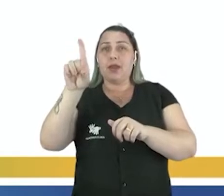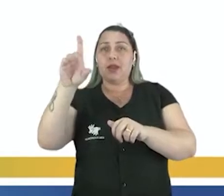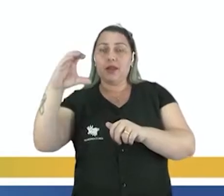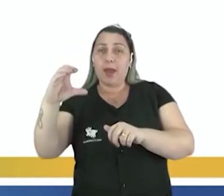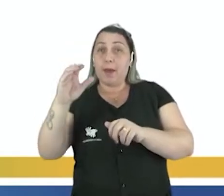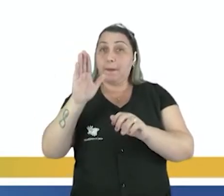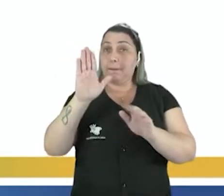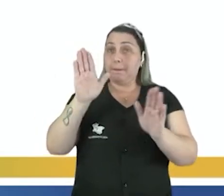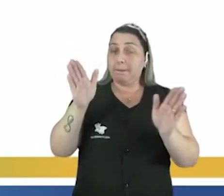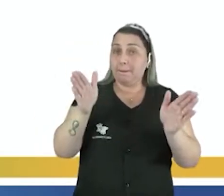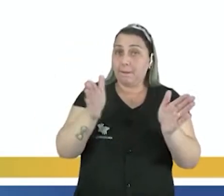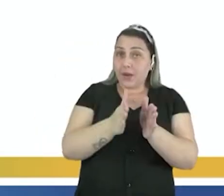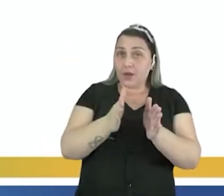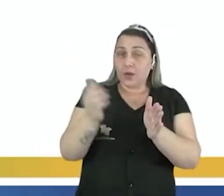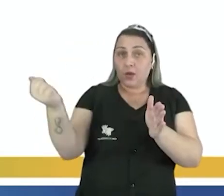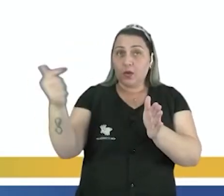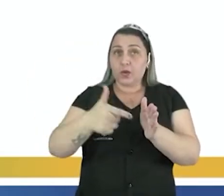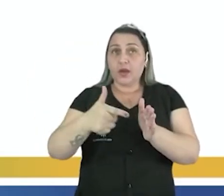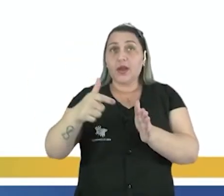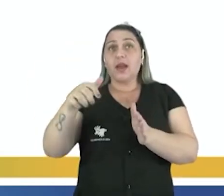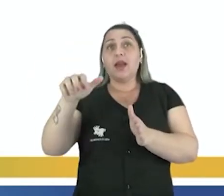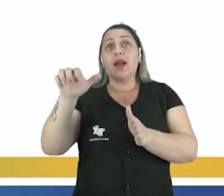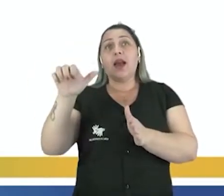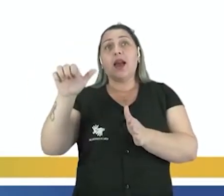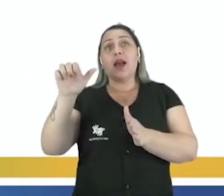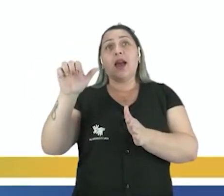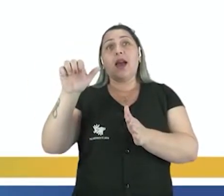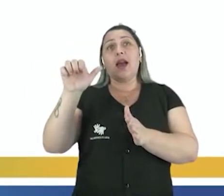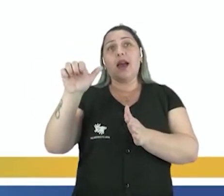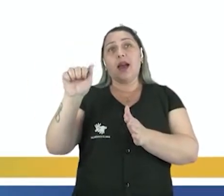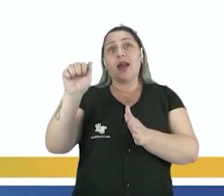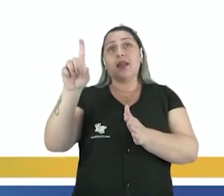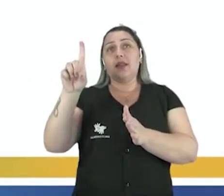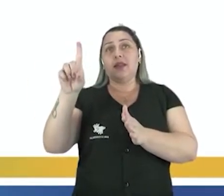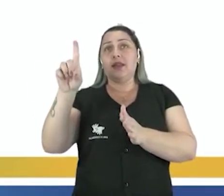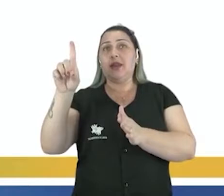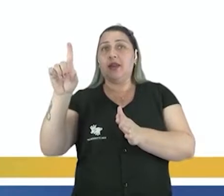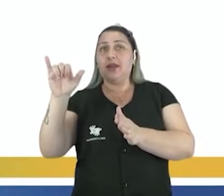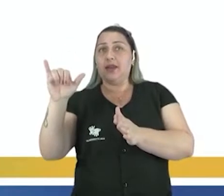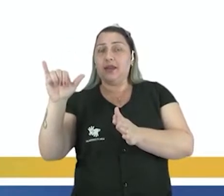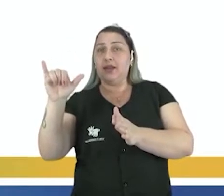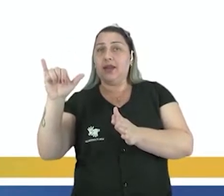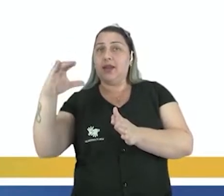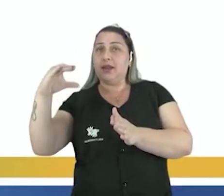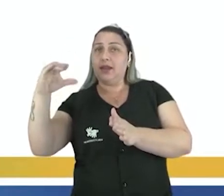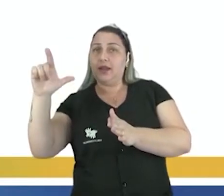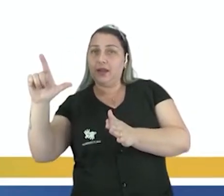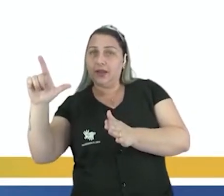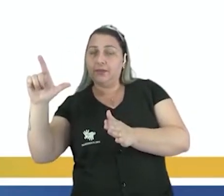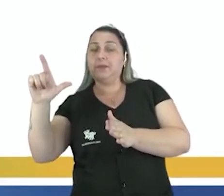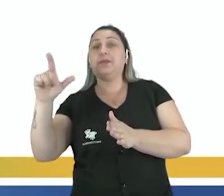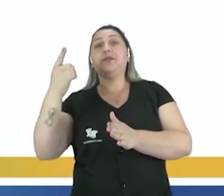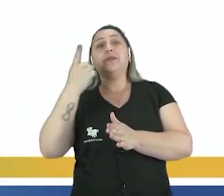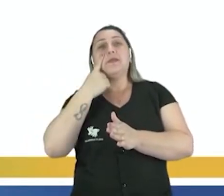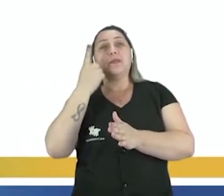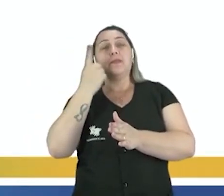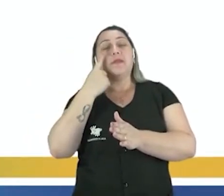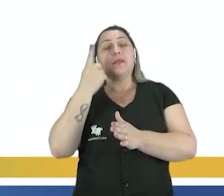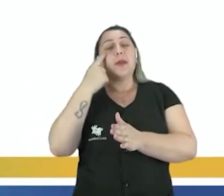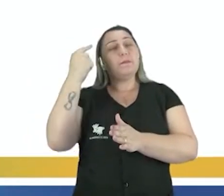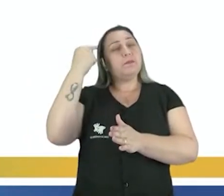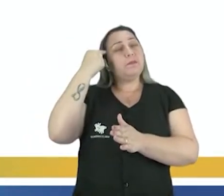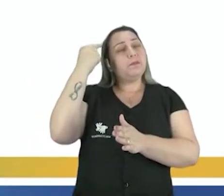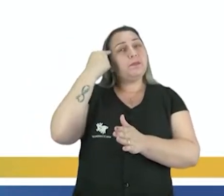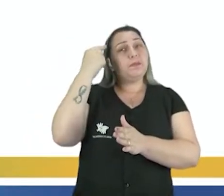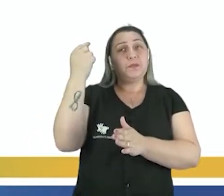ele é menor em tamanho que o quadrilátero A'B', C'D', certo? Mas eles têm o mesmo formato. Então, eu posso imaginar que